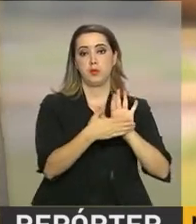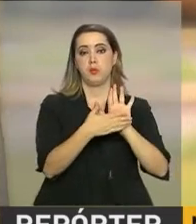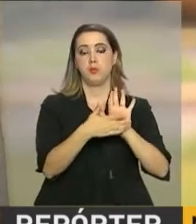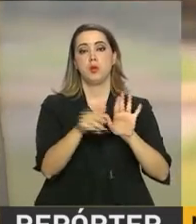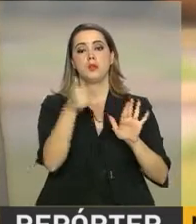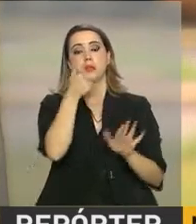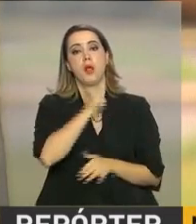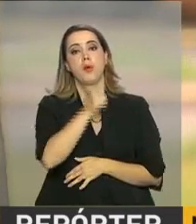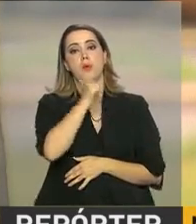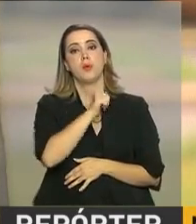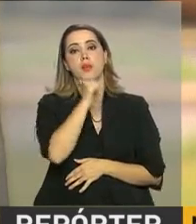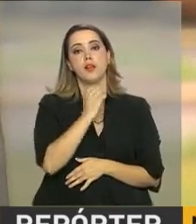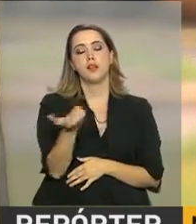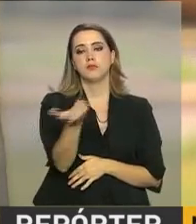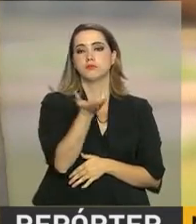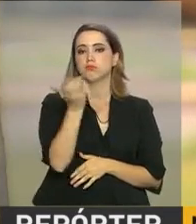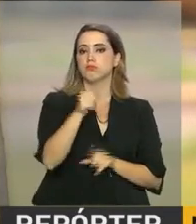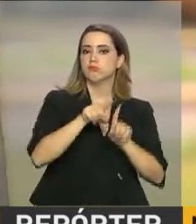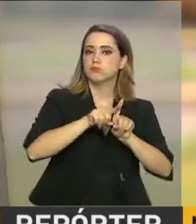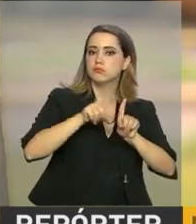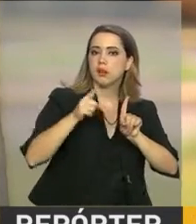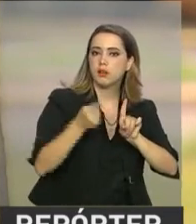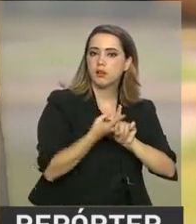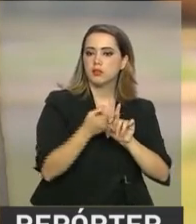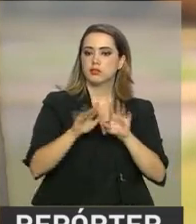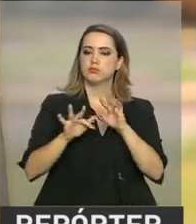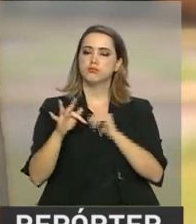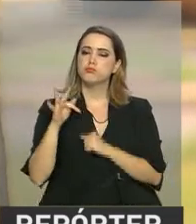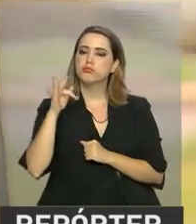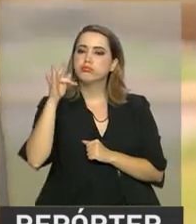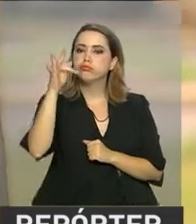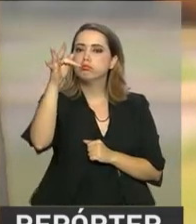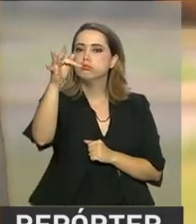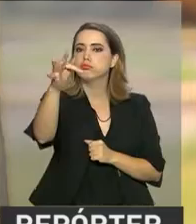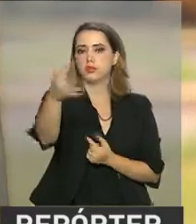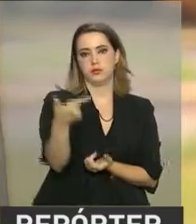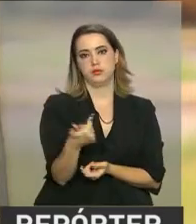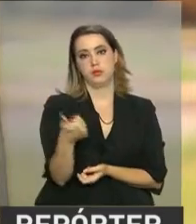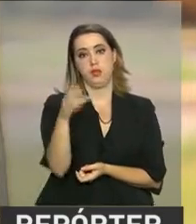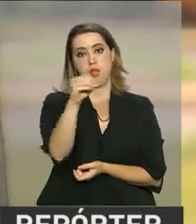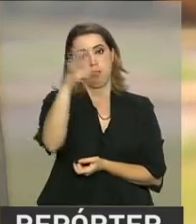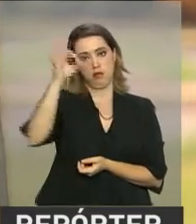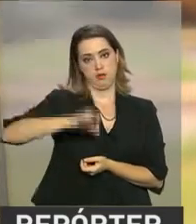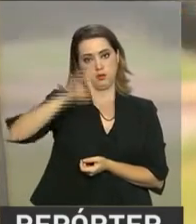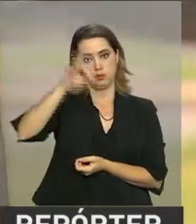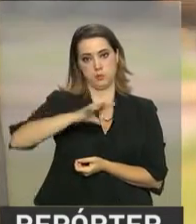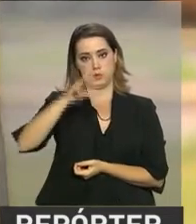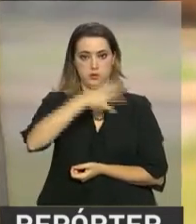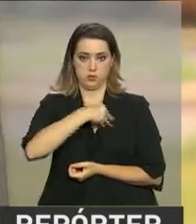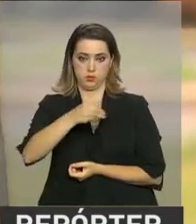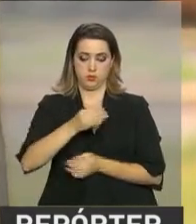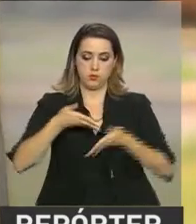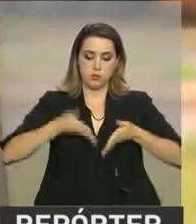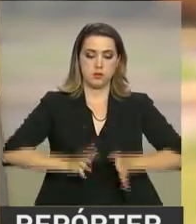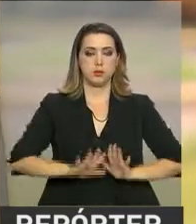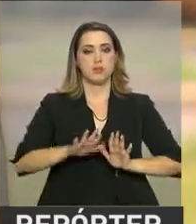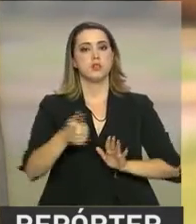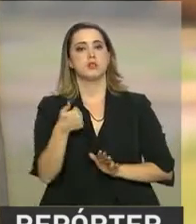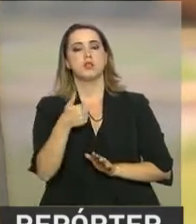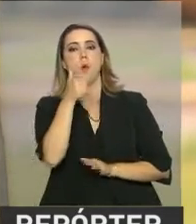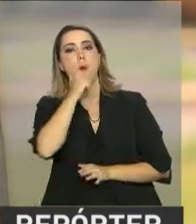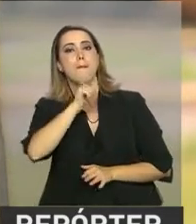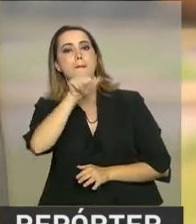maternidade para mais tarde cerca de 10% das crianças nascidas no ano passado são filhas de mães com idade entre